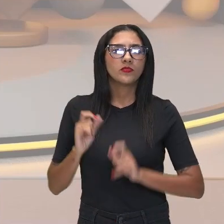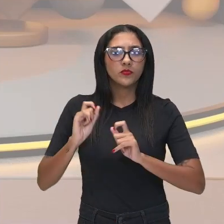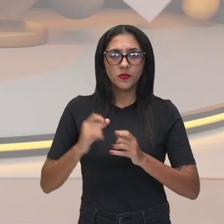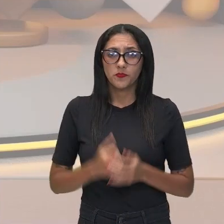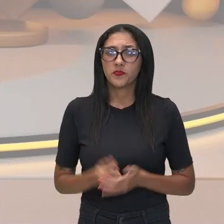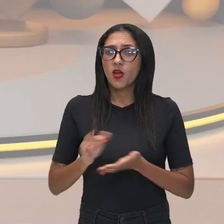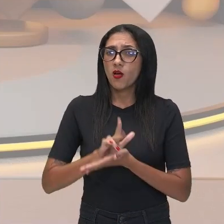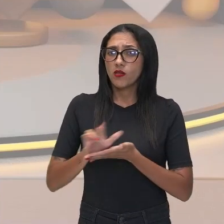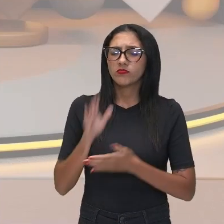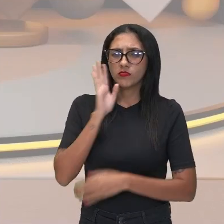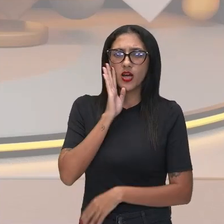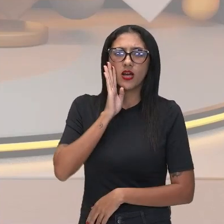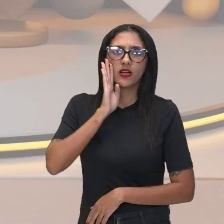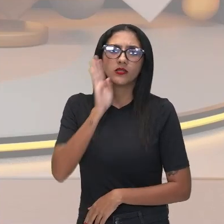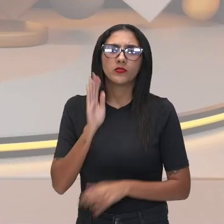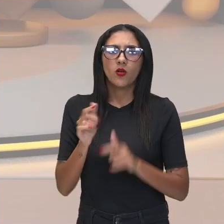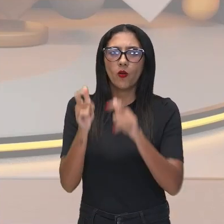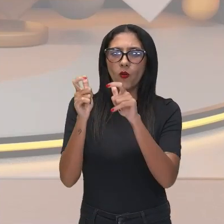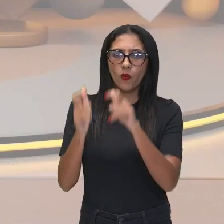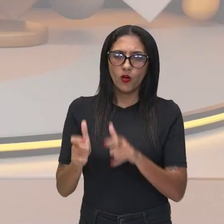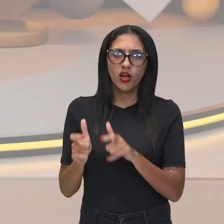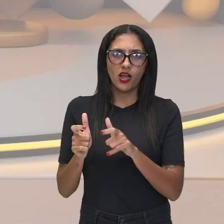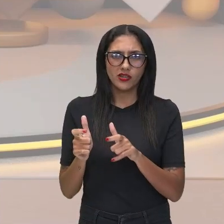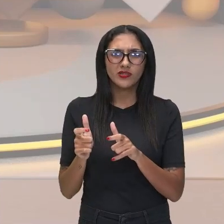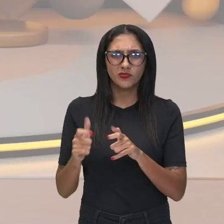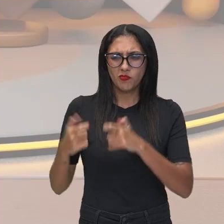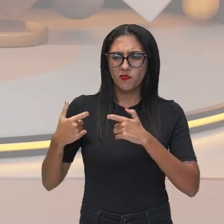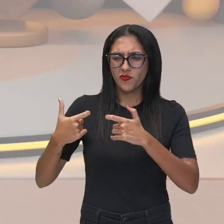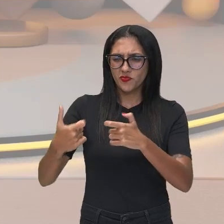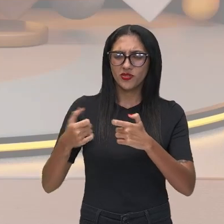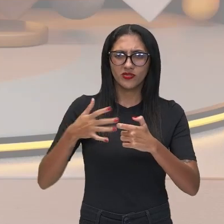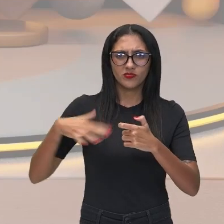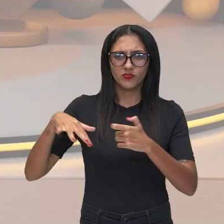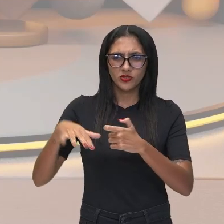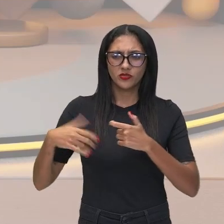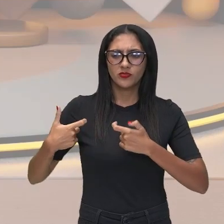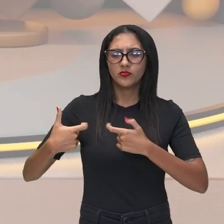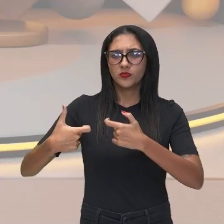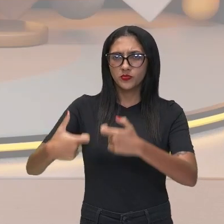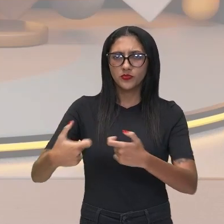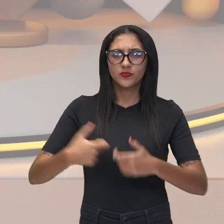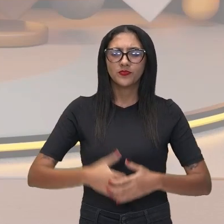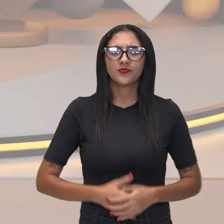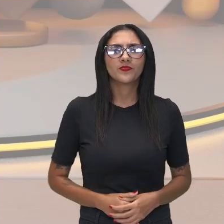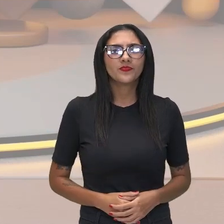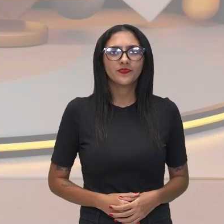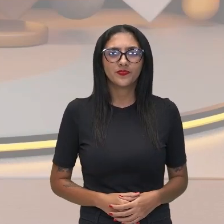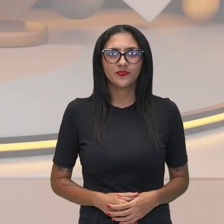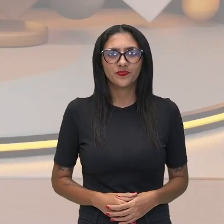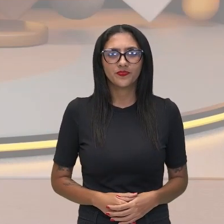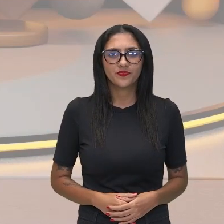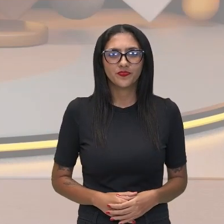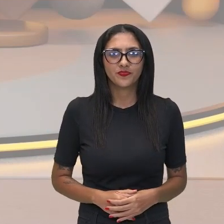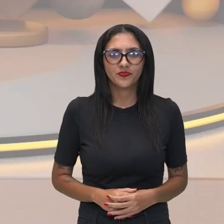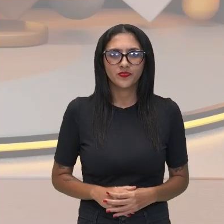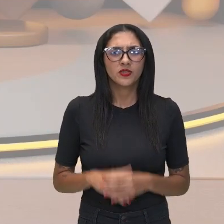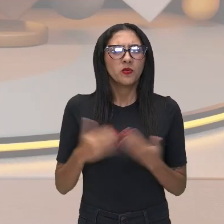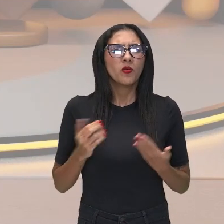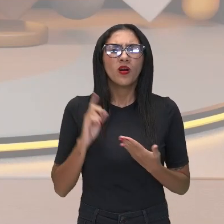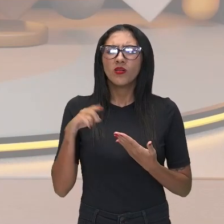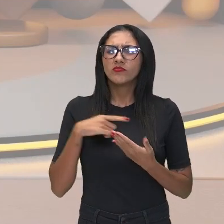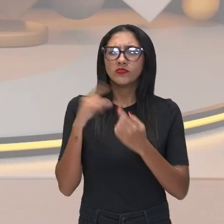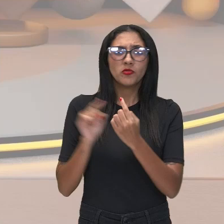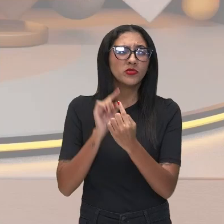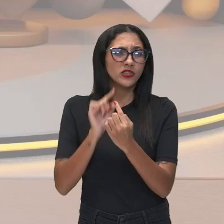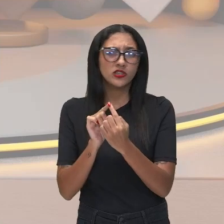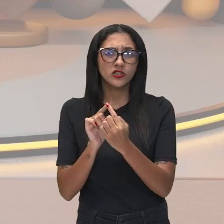os principais chamados palcos de guerra, dessa que foi a Primeira Guerra Mundial. Quais são os objetivos dessas guerras,